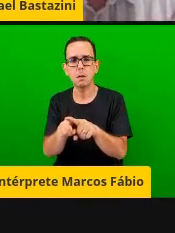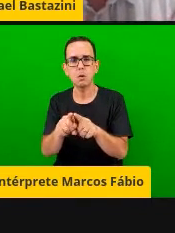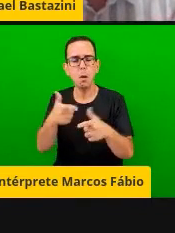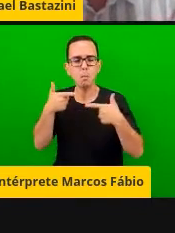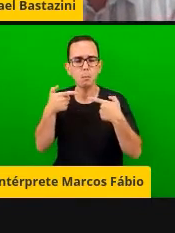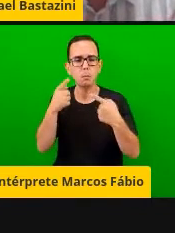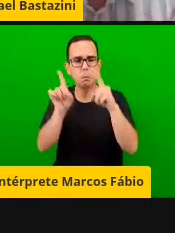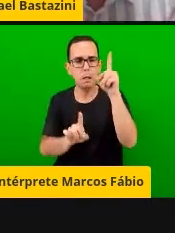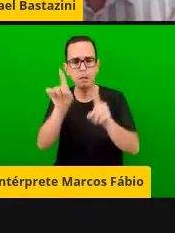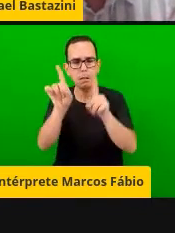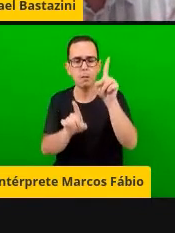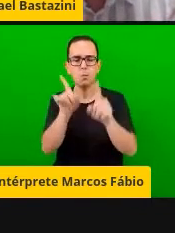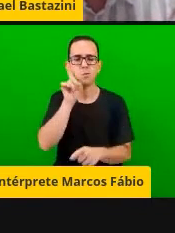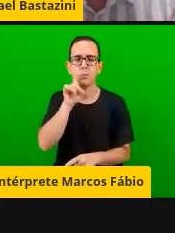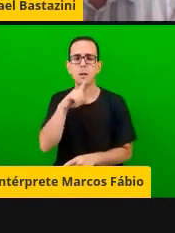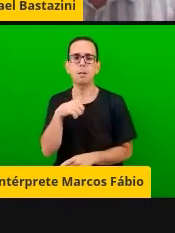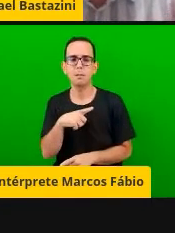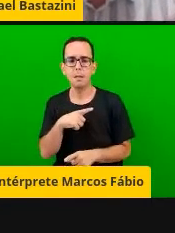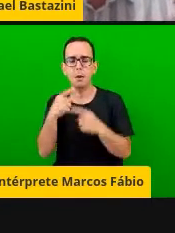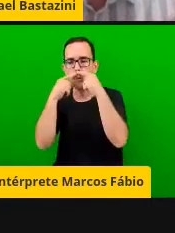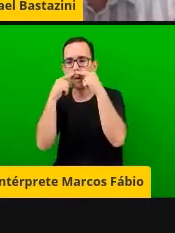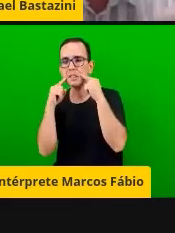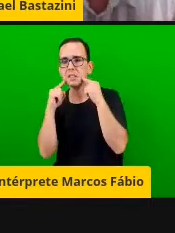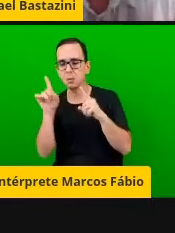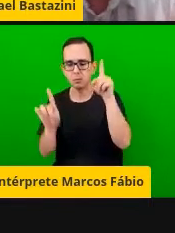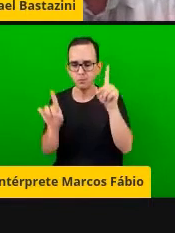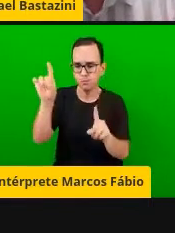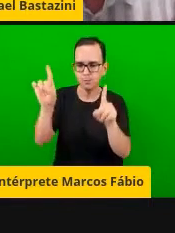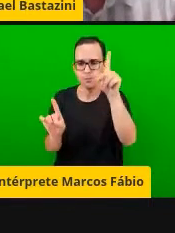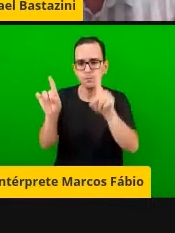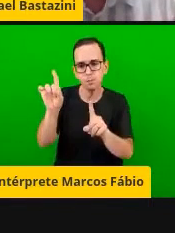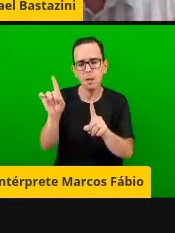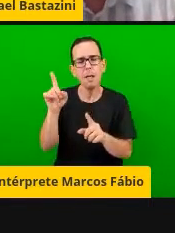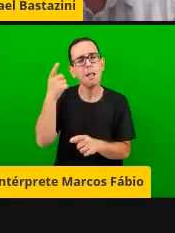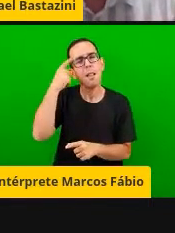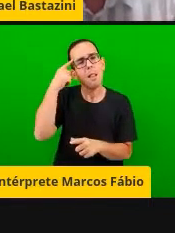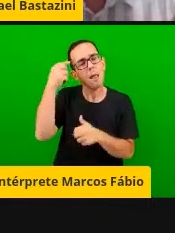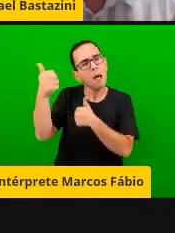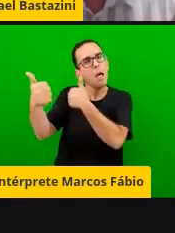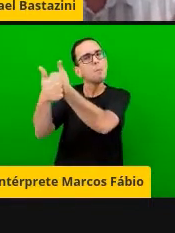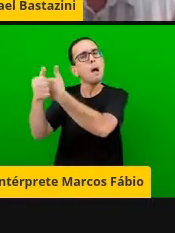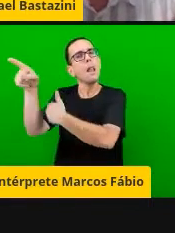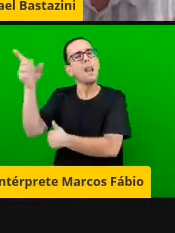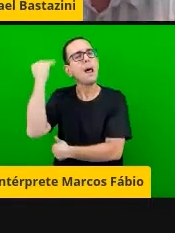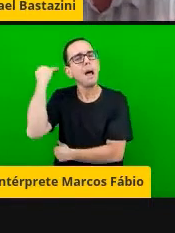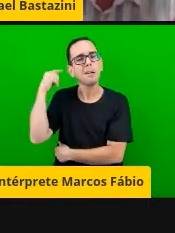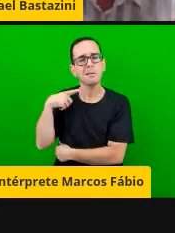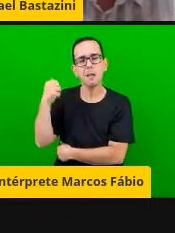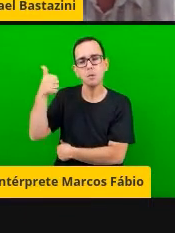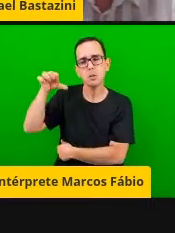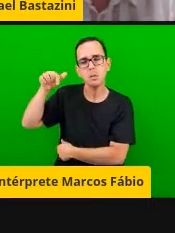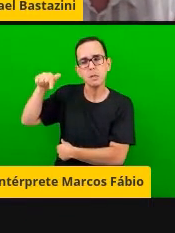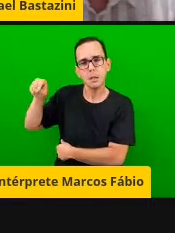Estados Unidos vem tendo com a China. Então, aquela reaproximação lá na década de 70 que eu mencionei para